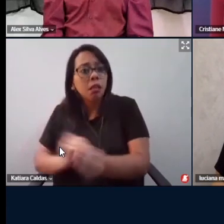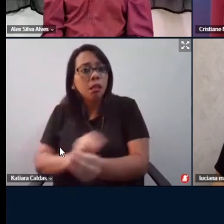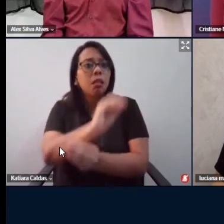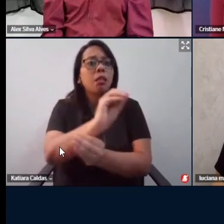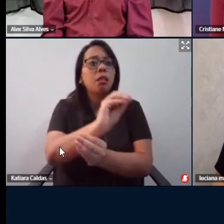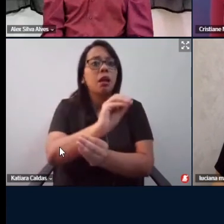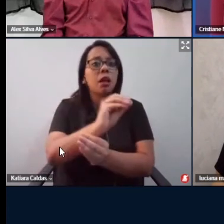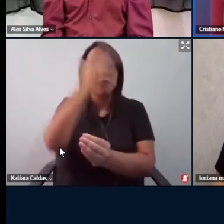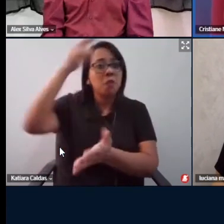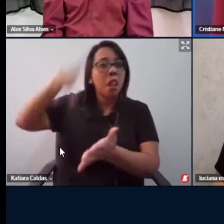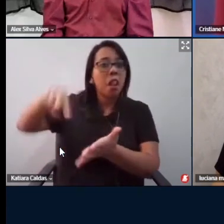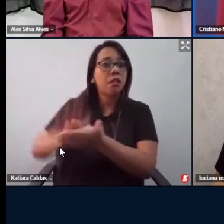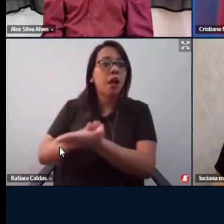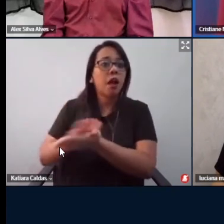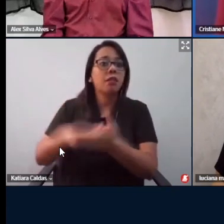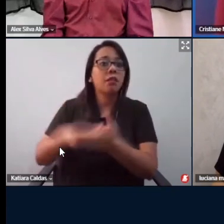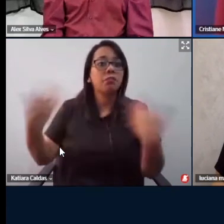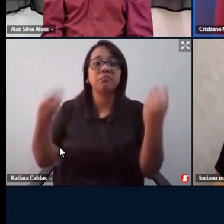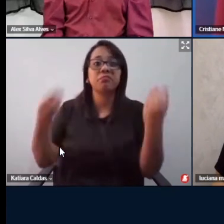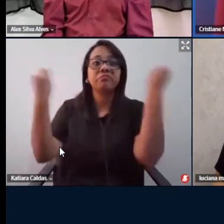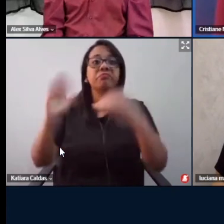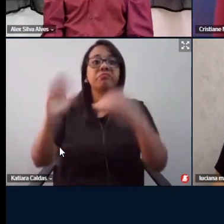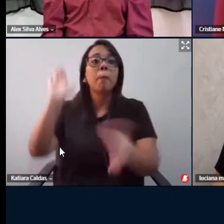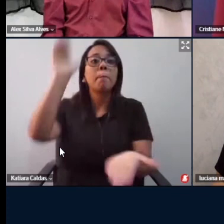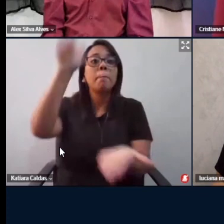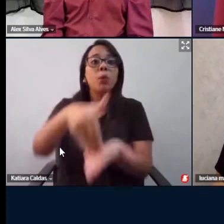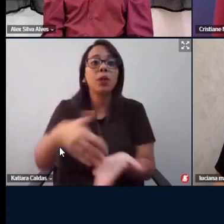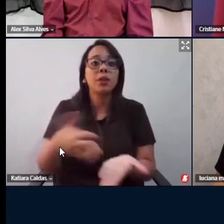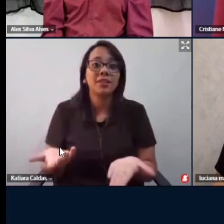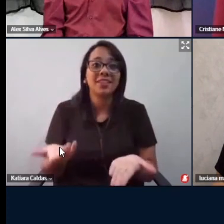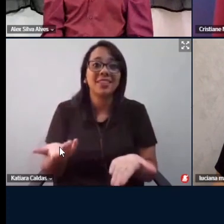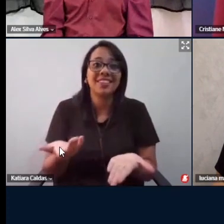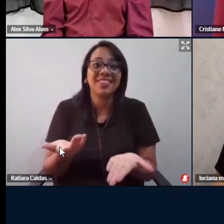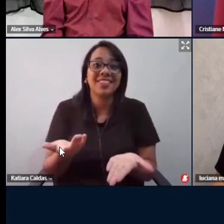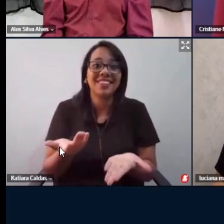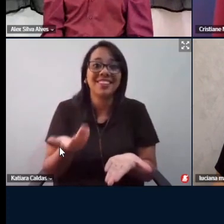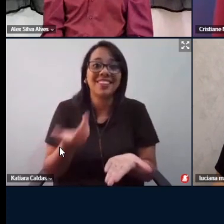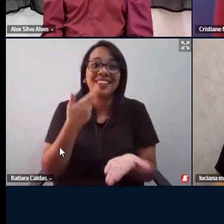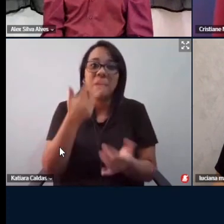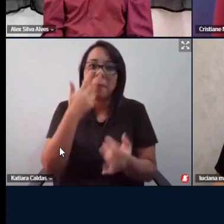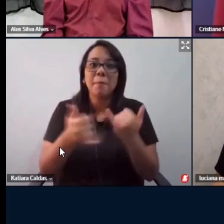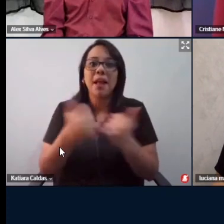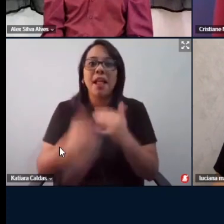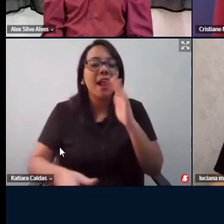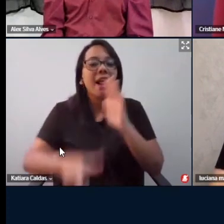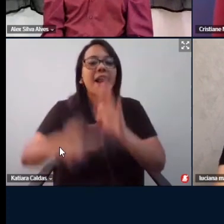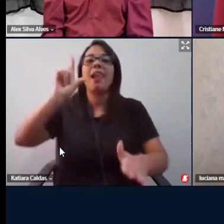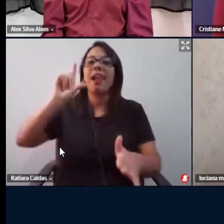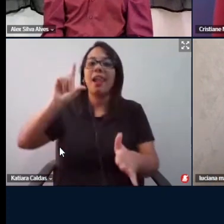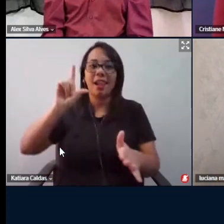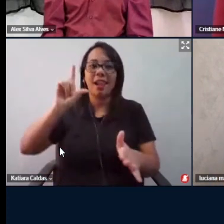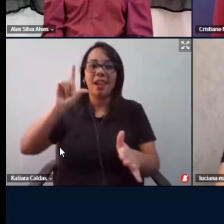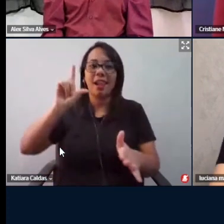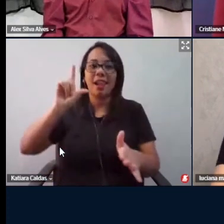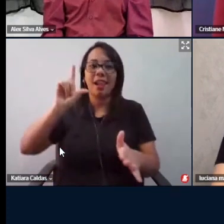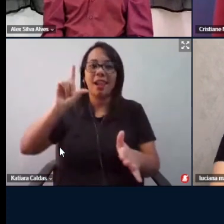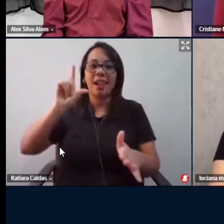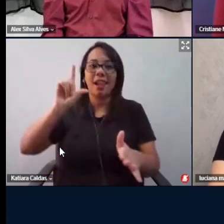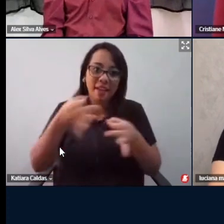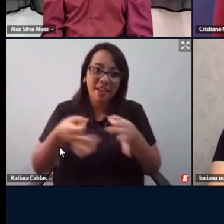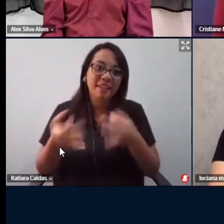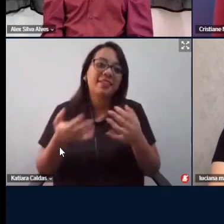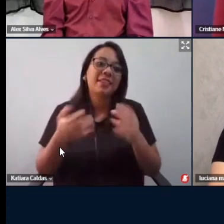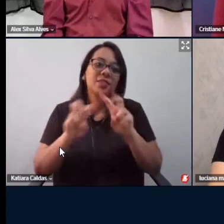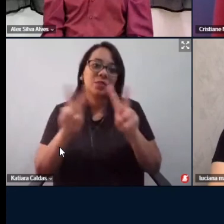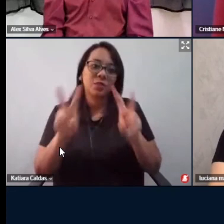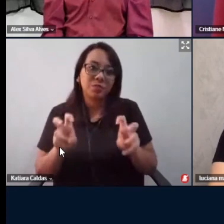vai ler nada. Vê aquilo ali, você compreendeu o que é? Quer dizer, você antecipa toda a argumentação, que é a argumentação